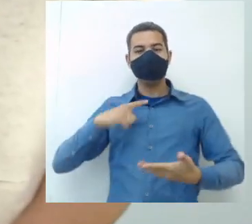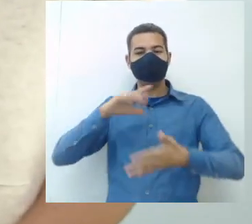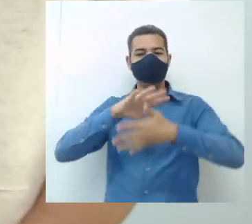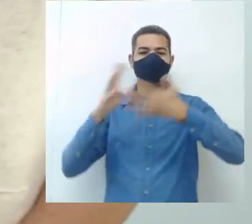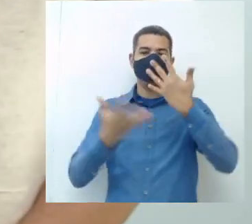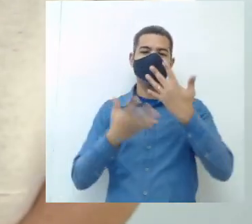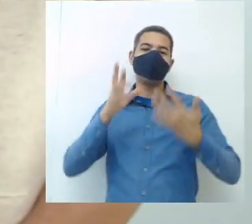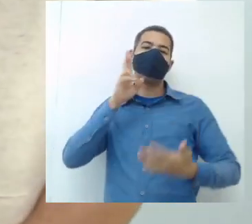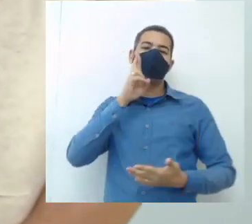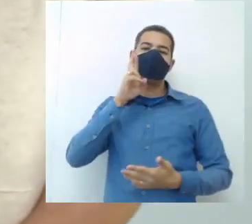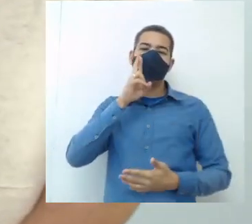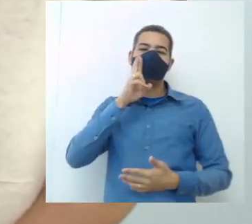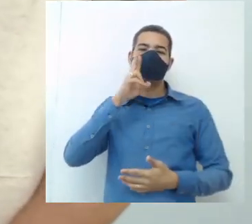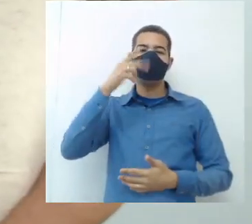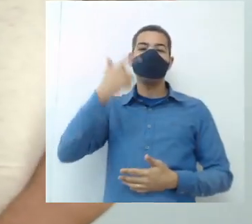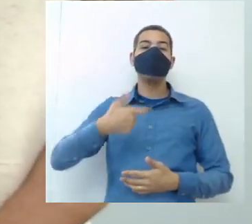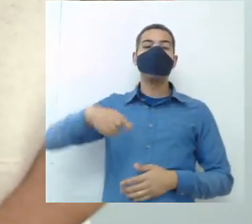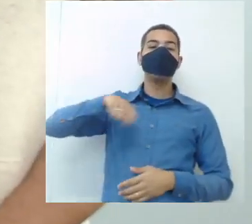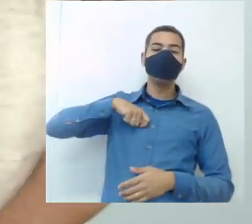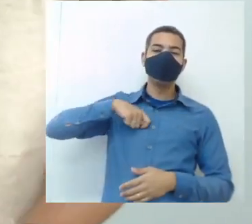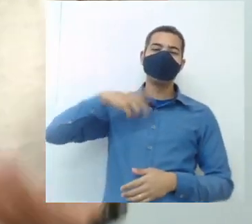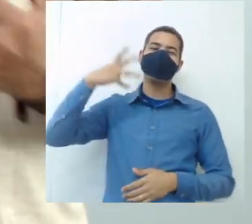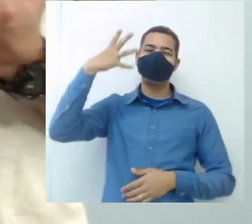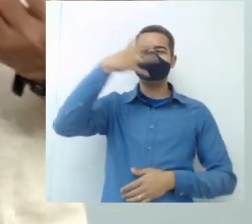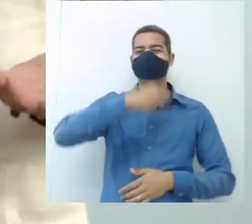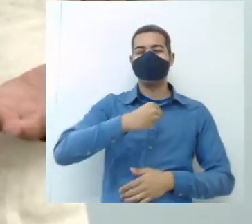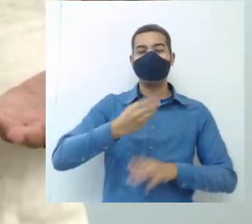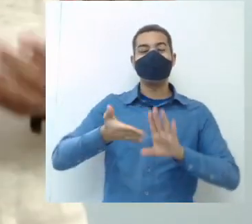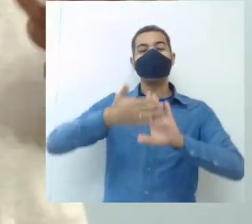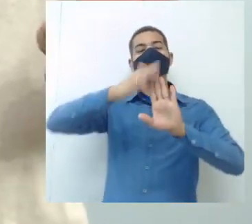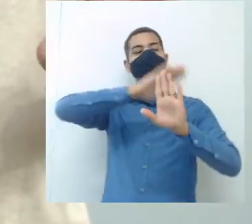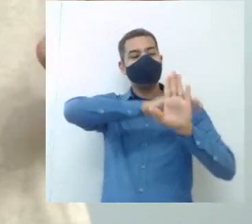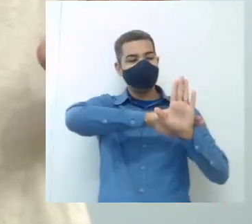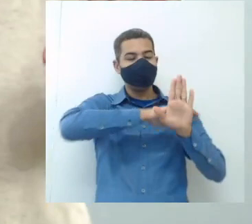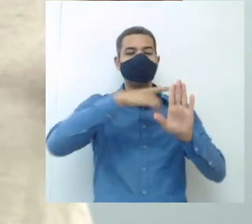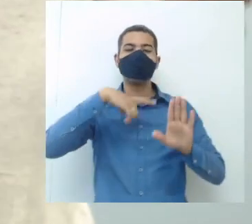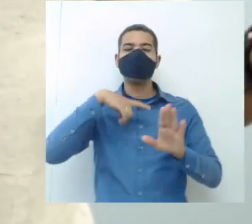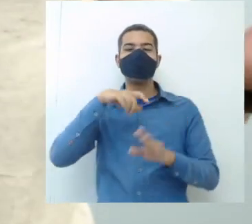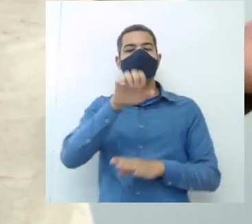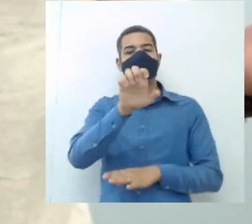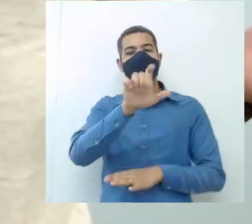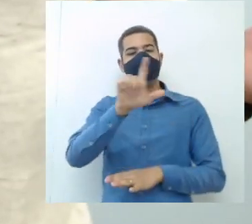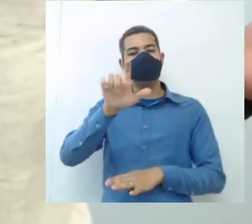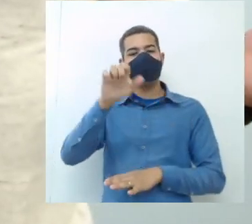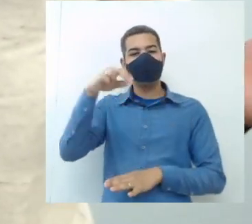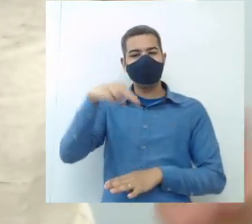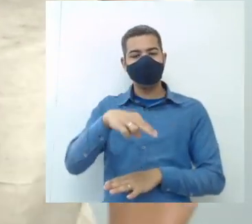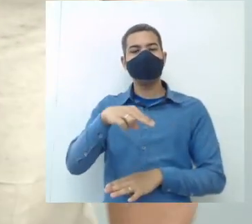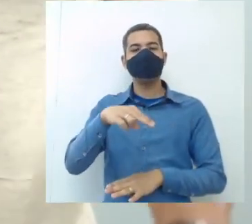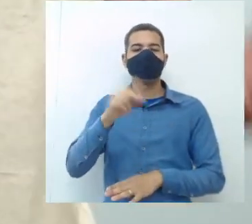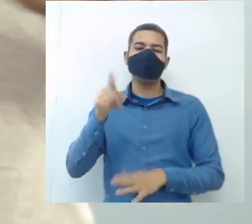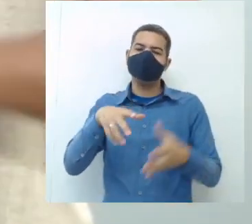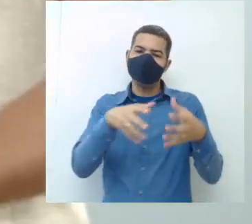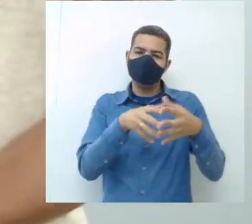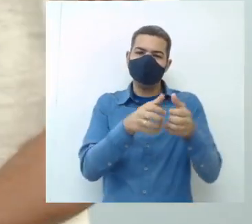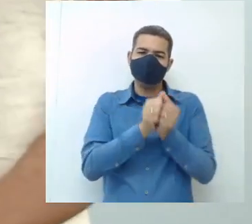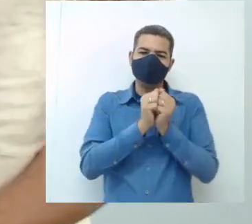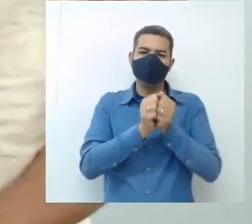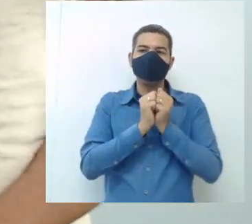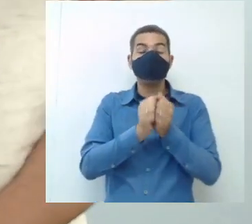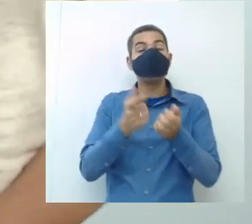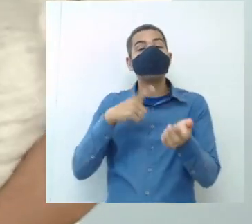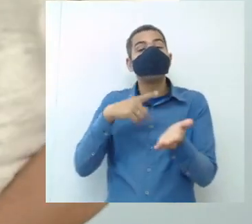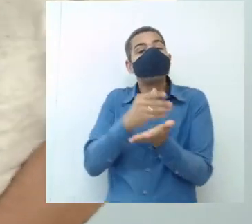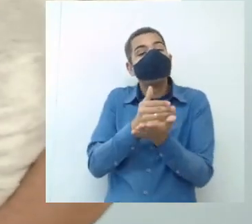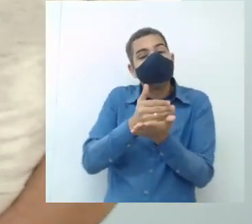vendo aí o Robson, o bonitão. E a Ellen está conosco, você não está visualizando, é nossa parceiraça, tá bom? Vamos lá, Ellen,